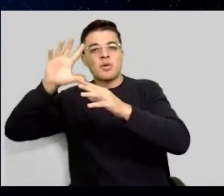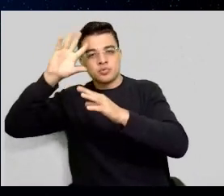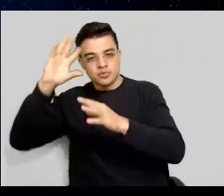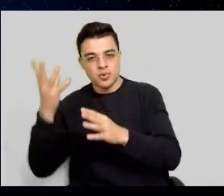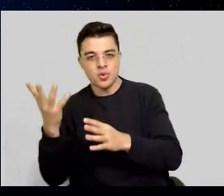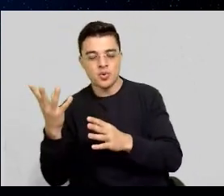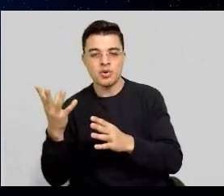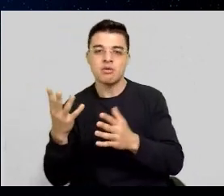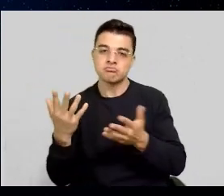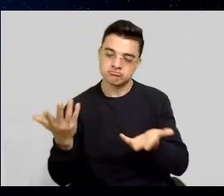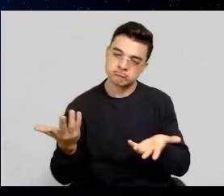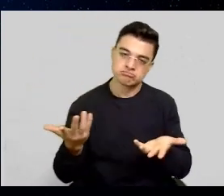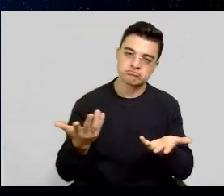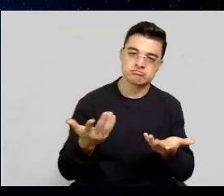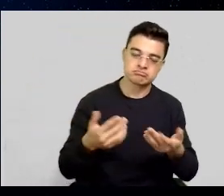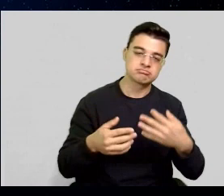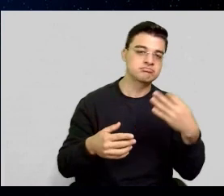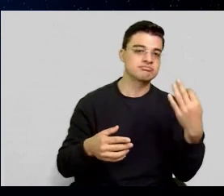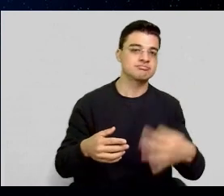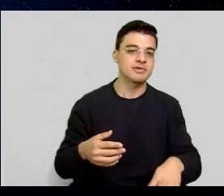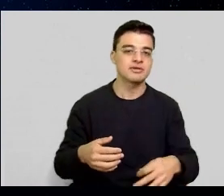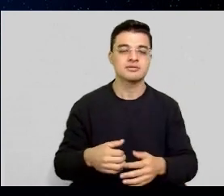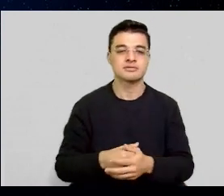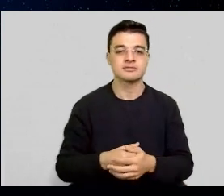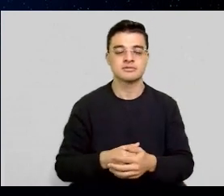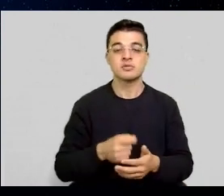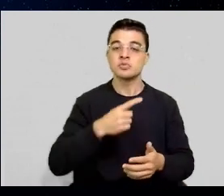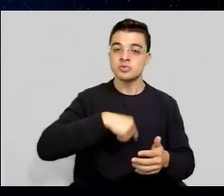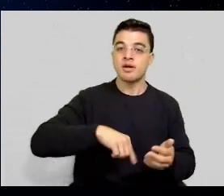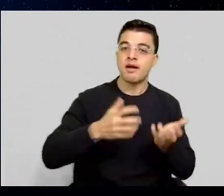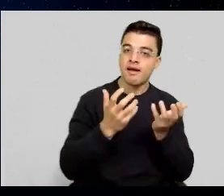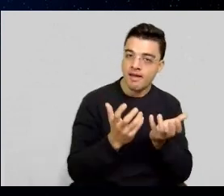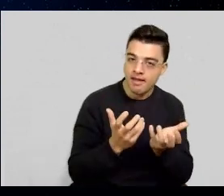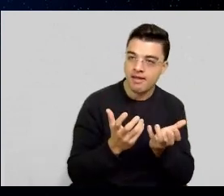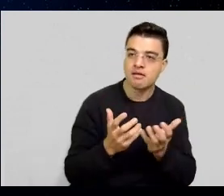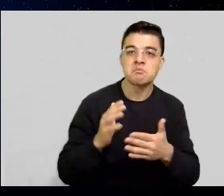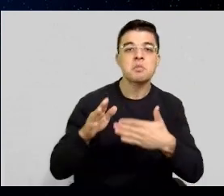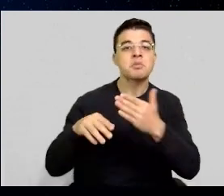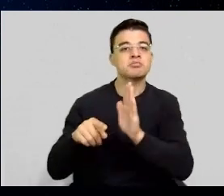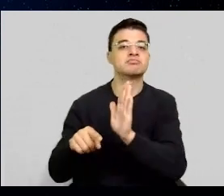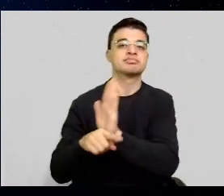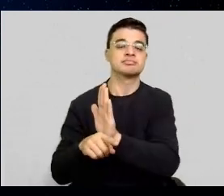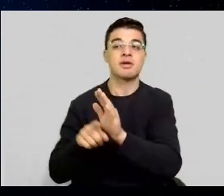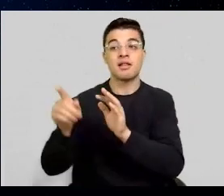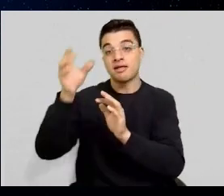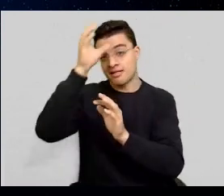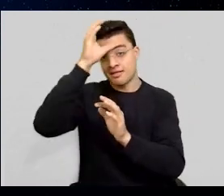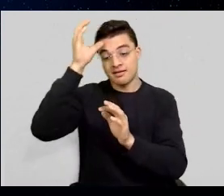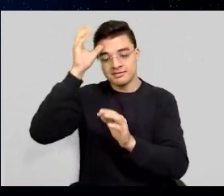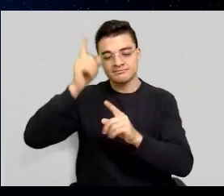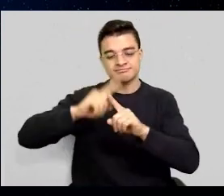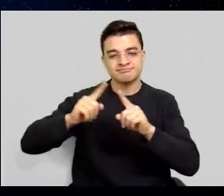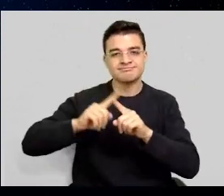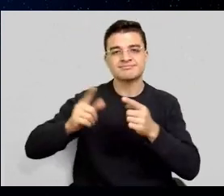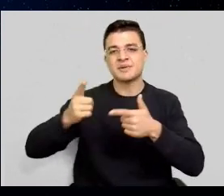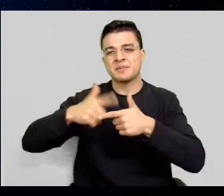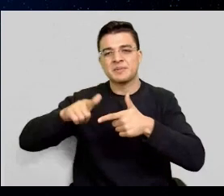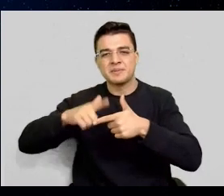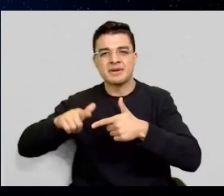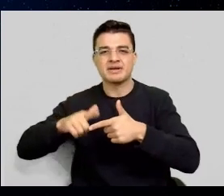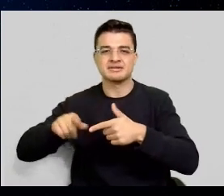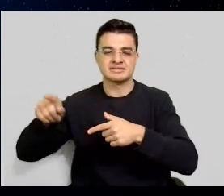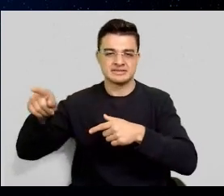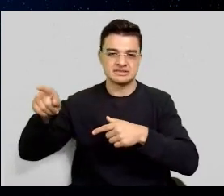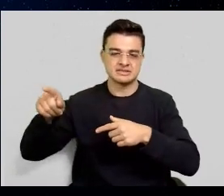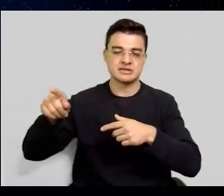justamente nesse sentido, tá? É justamente, o cliente tem uma dor, nós precisamos tornar esta experiência do nosso